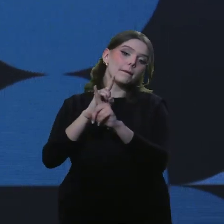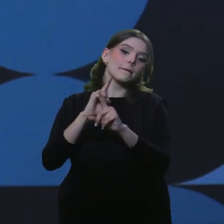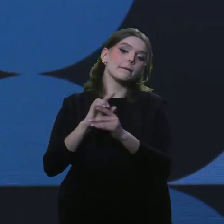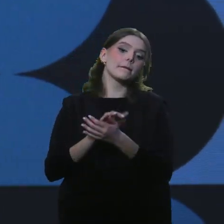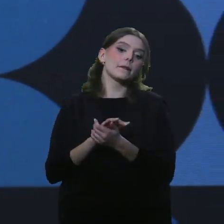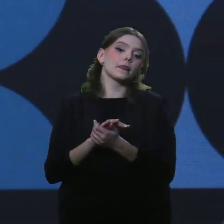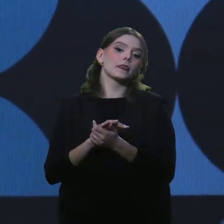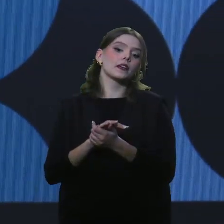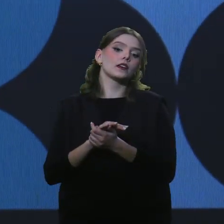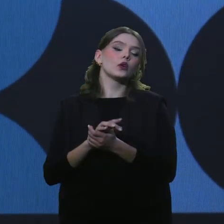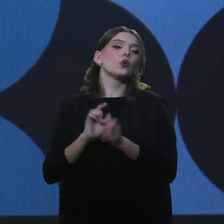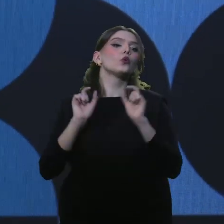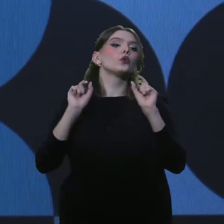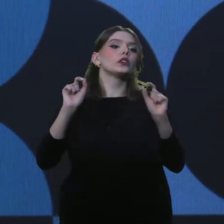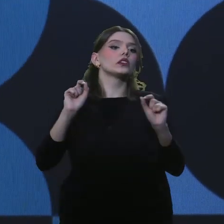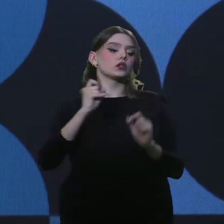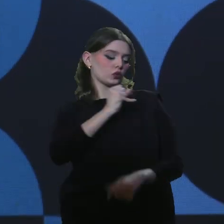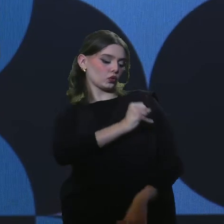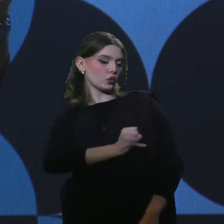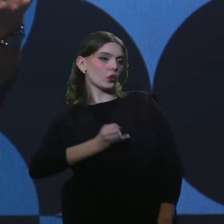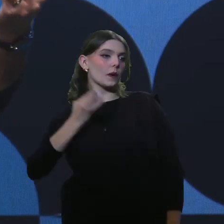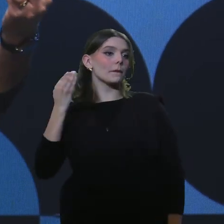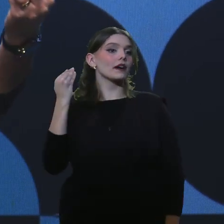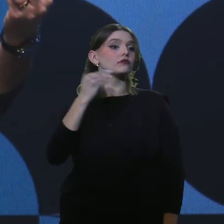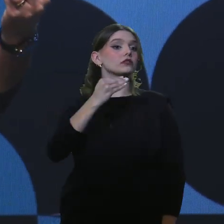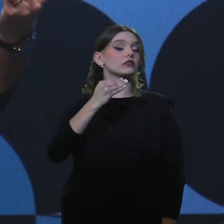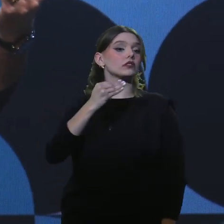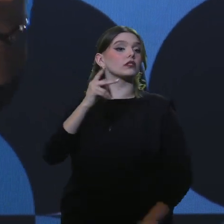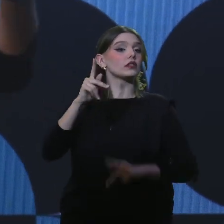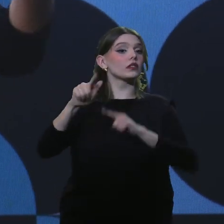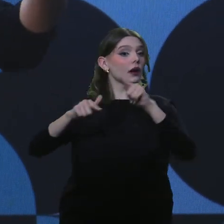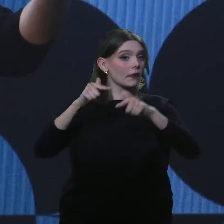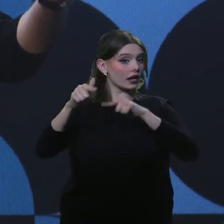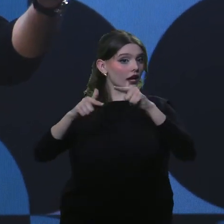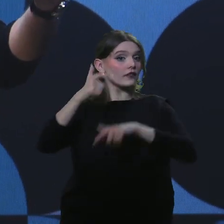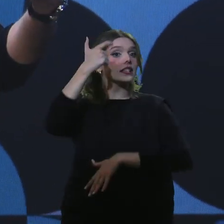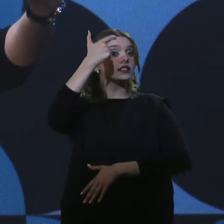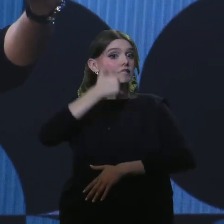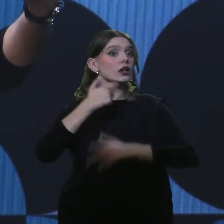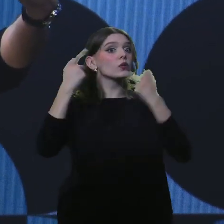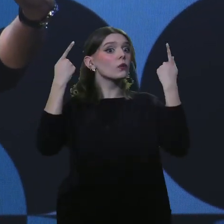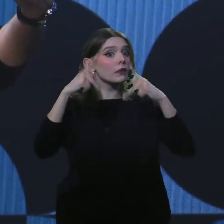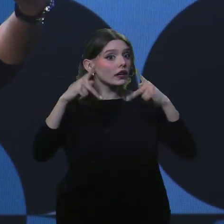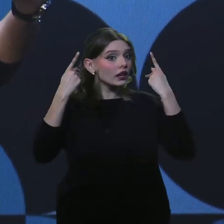Sabe qual era a profissão de João Batista? Ele era um profeta. Ele era um pregador.